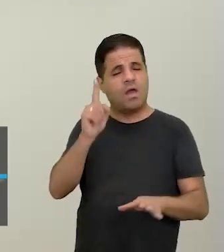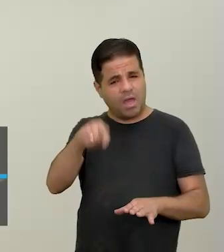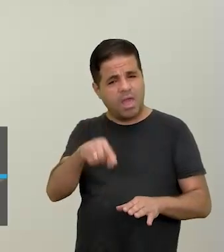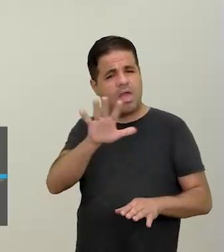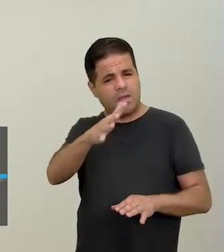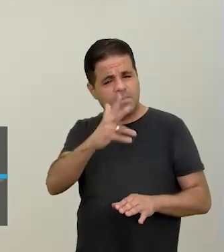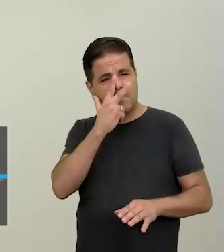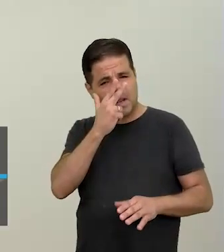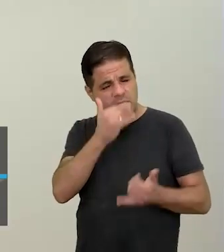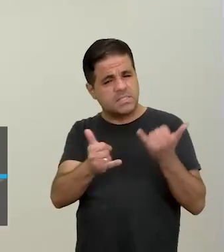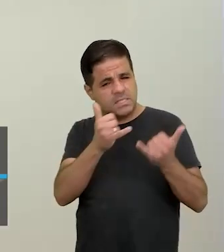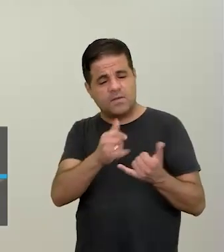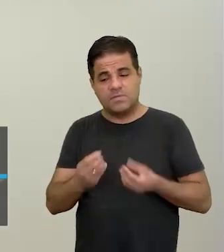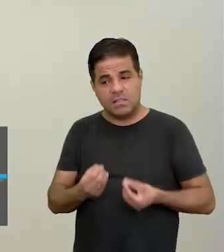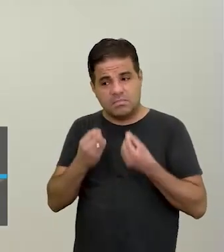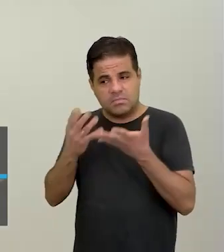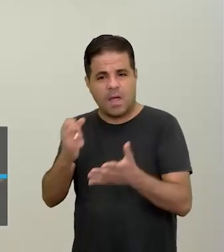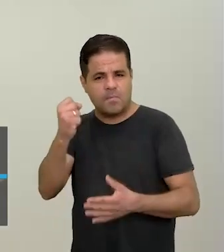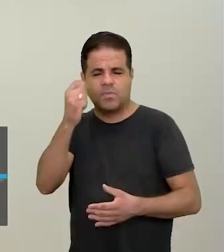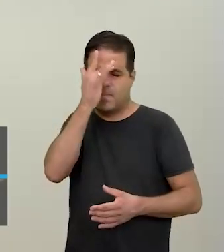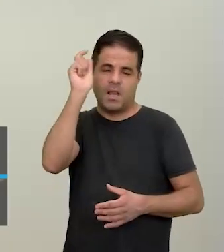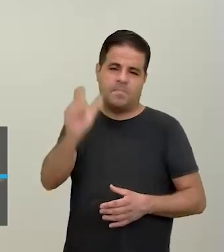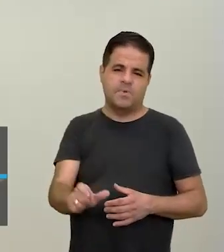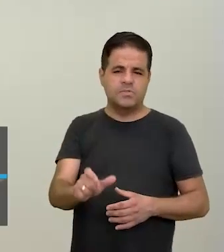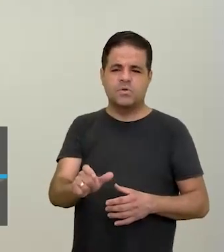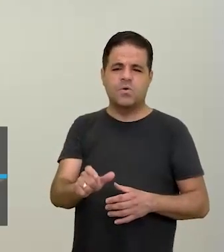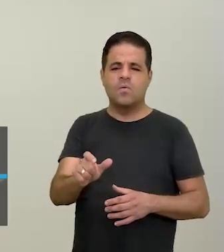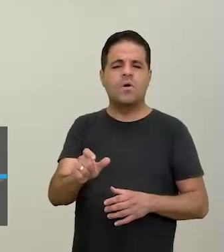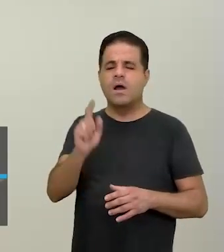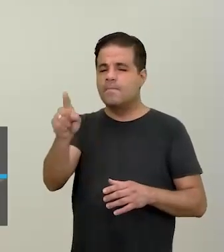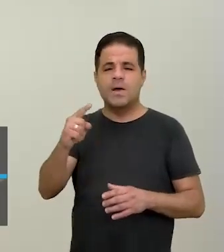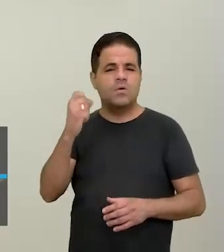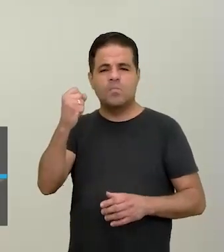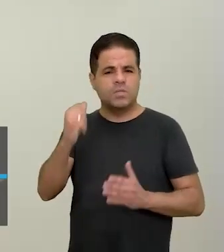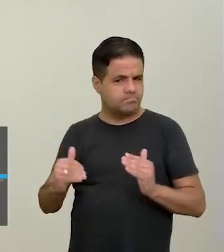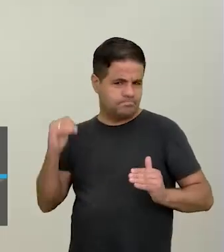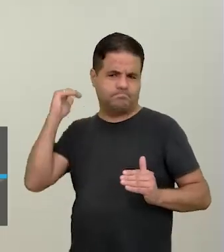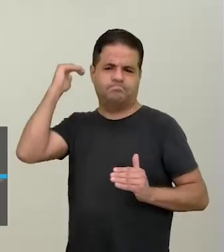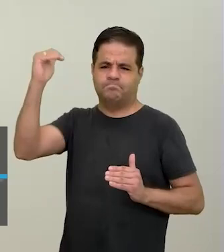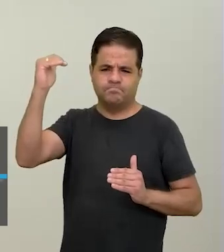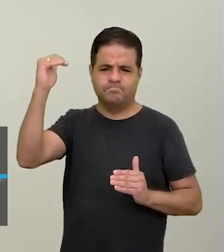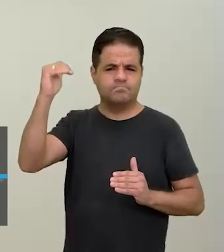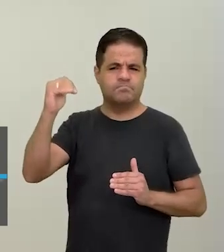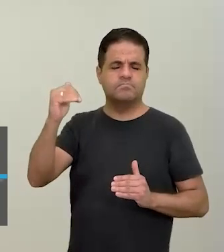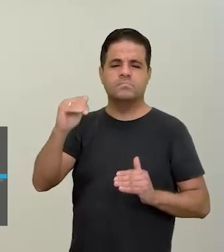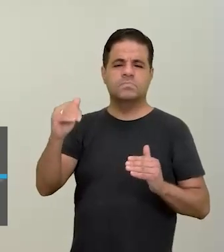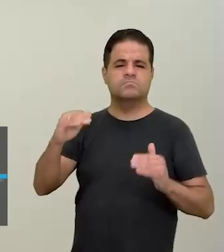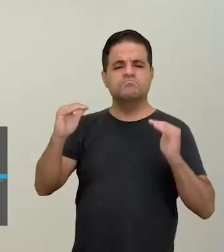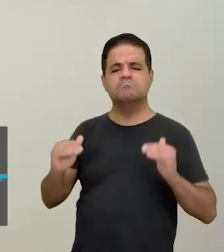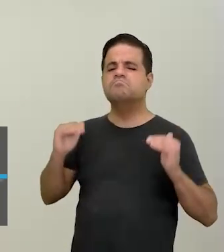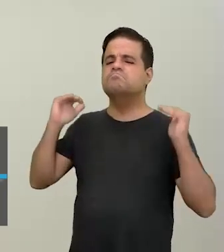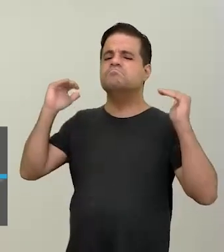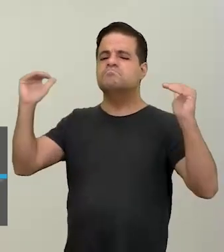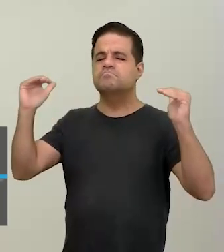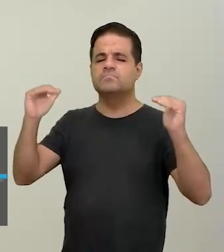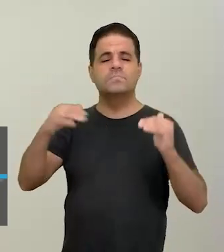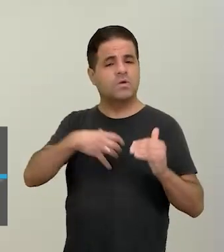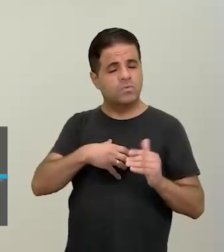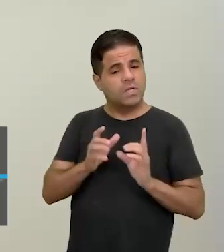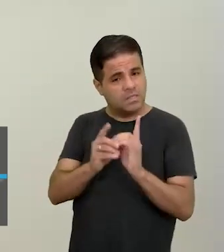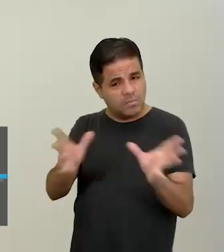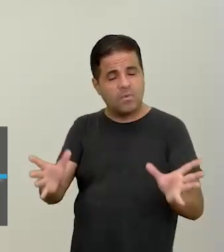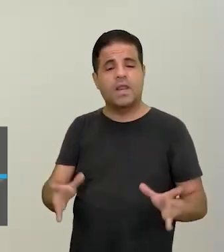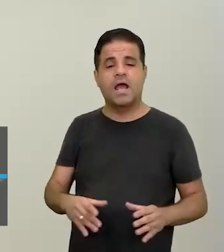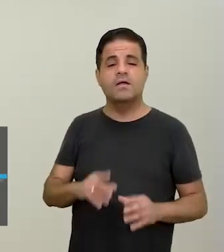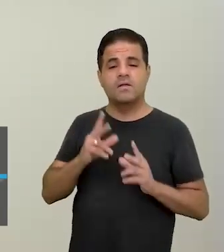essa ideia. Você deu poder para aquela pessoa, mas não é para que seja um poder autoritário, mas, na verdade, para ela agir de maneira democrática. Que é o